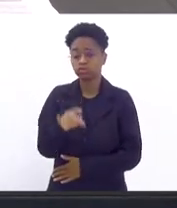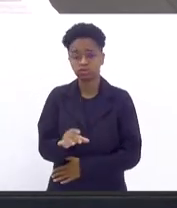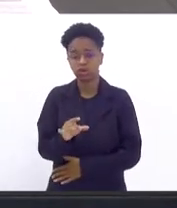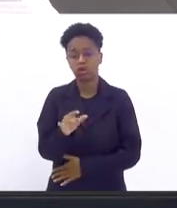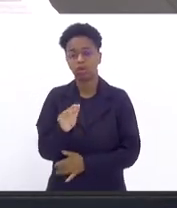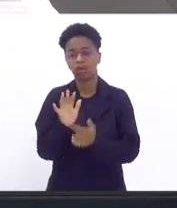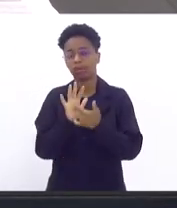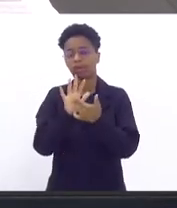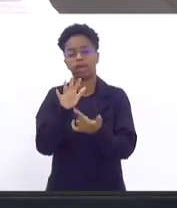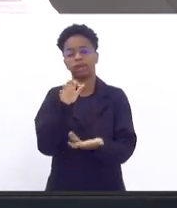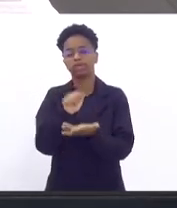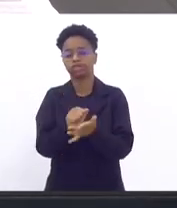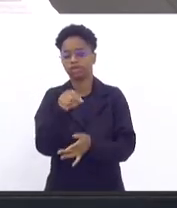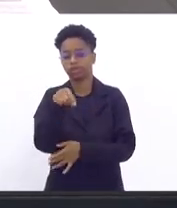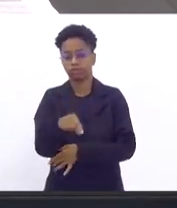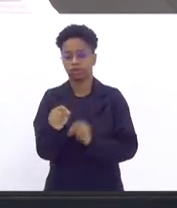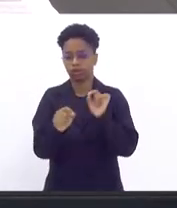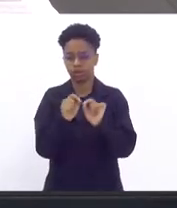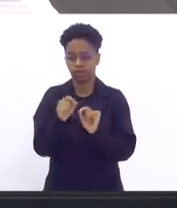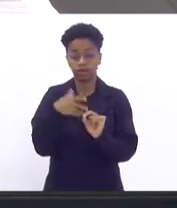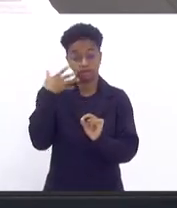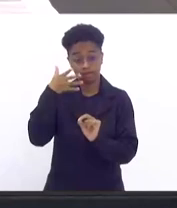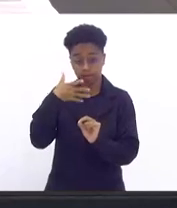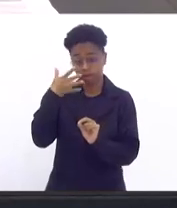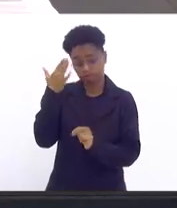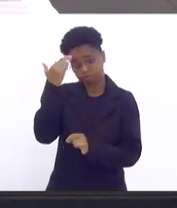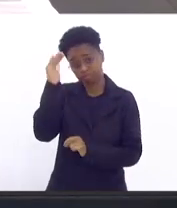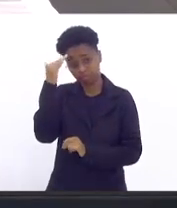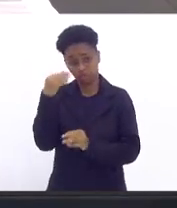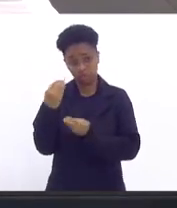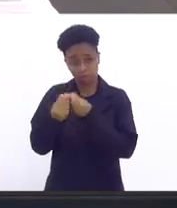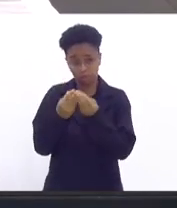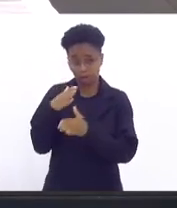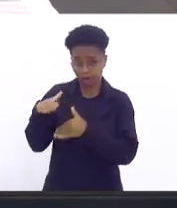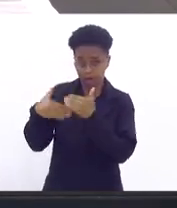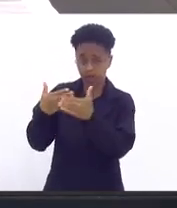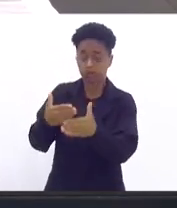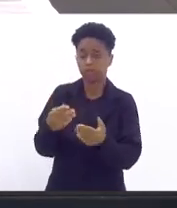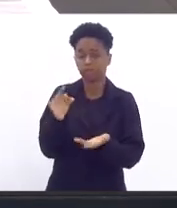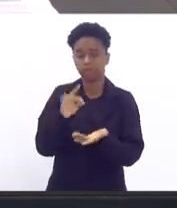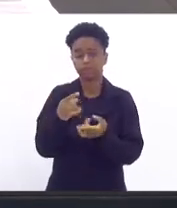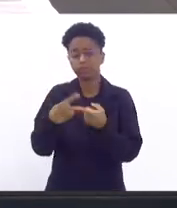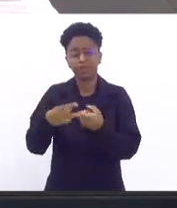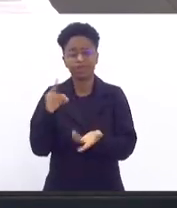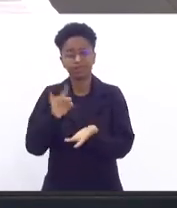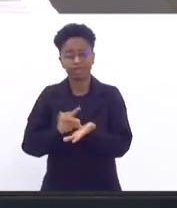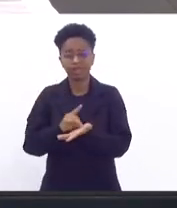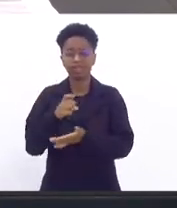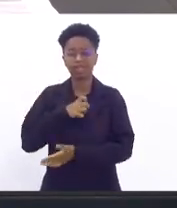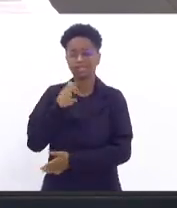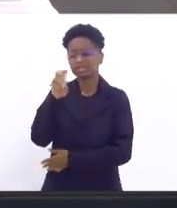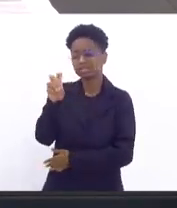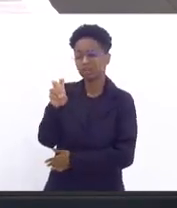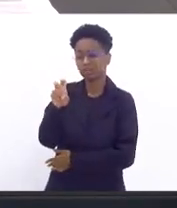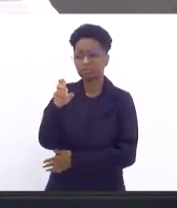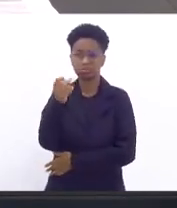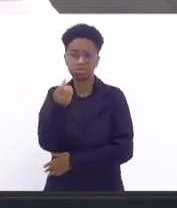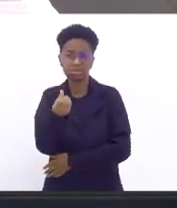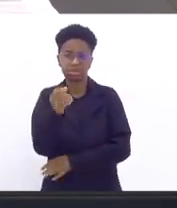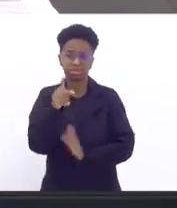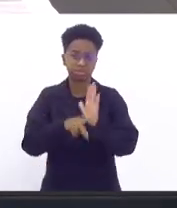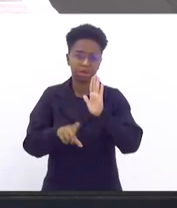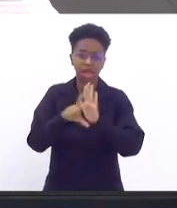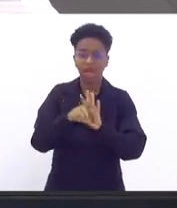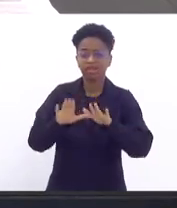aqui consignado que é uma fala de compreensão para avanço Porque de fato a gente tem cinco seis peles Às vezes a pessoa